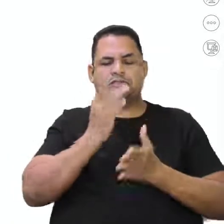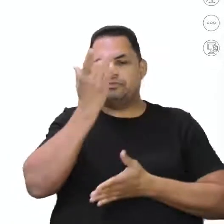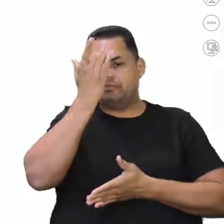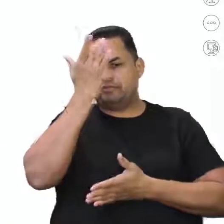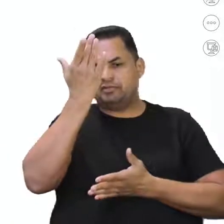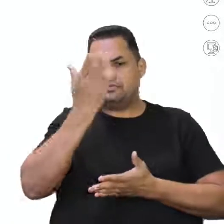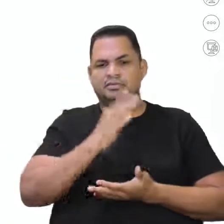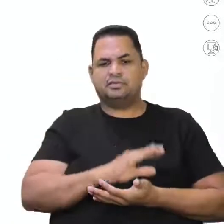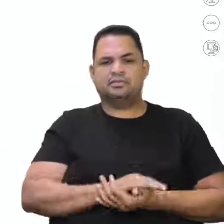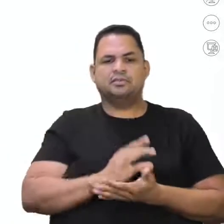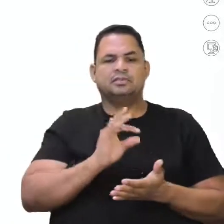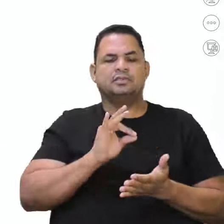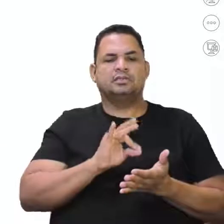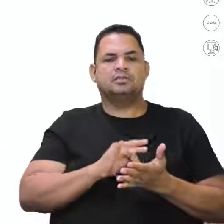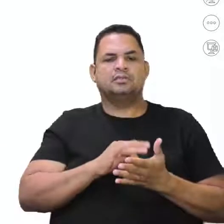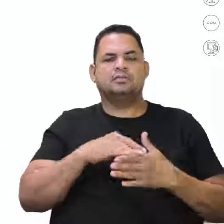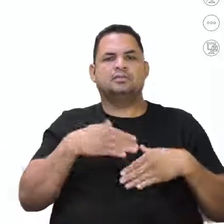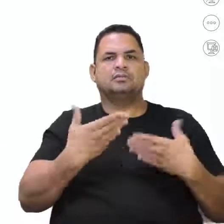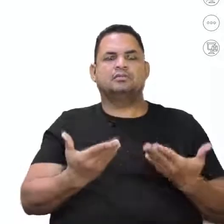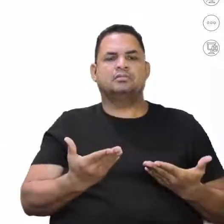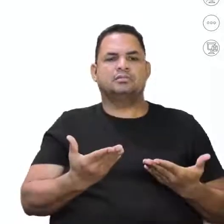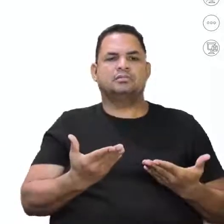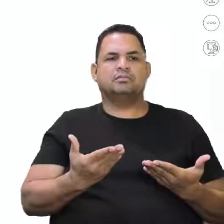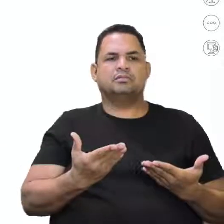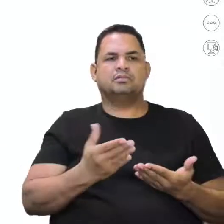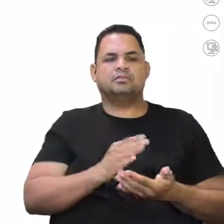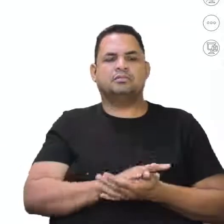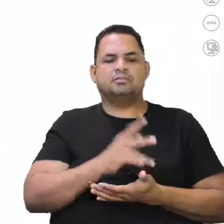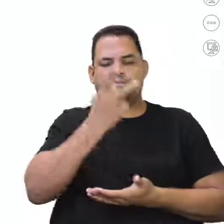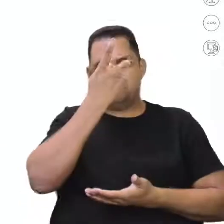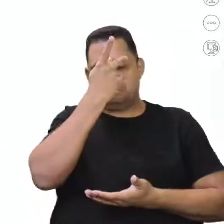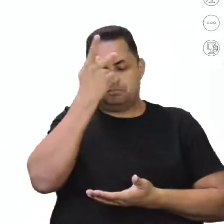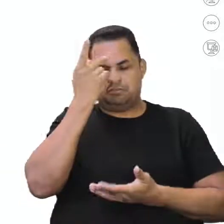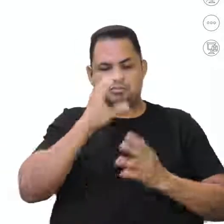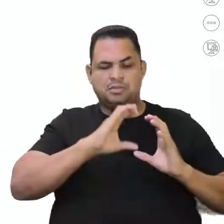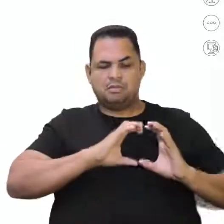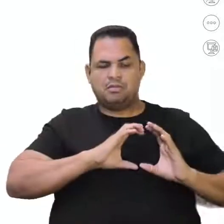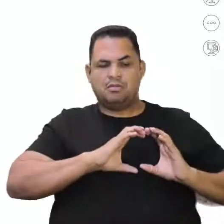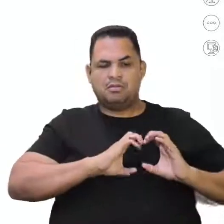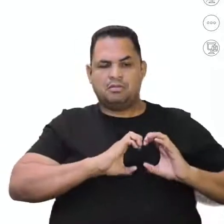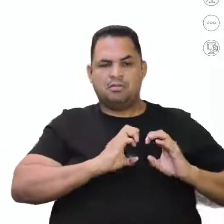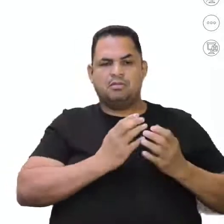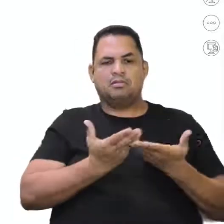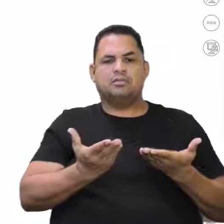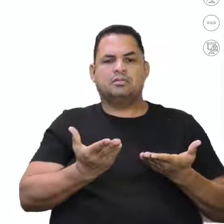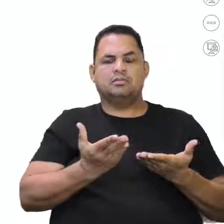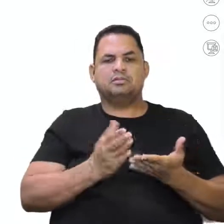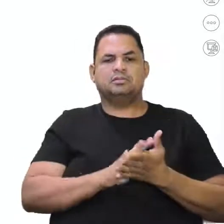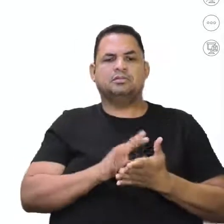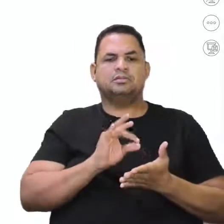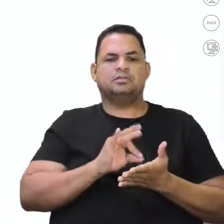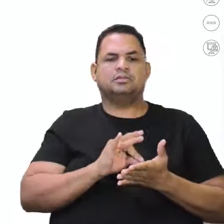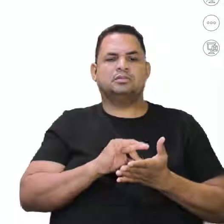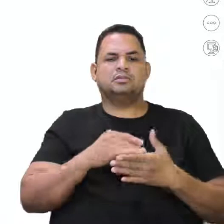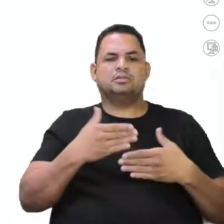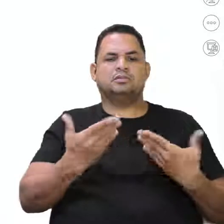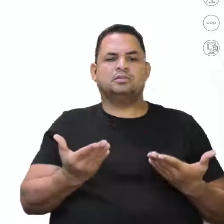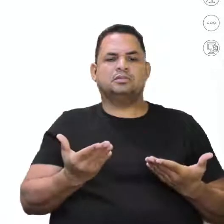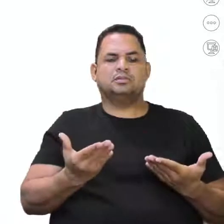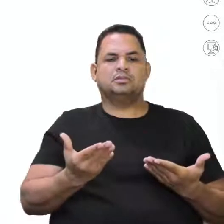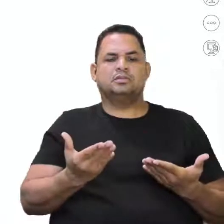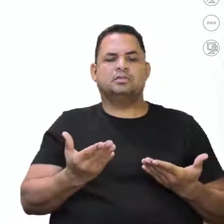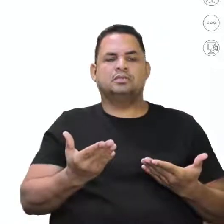In fact, na verdade, quando uma pessoa se apaixona, ou actually, na verdade, quando uma pessoa